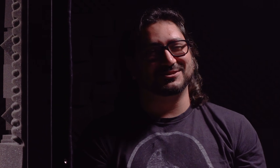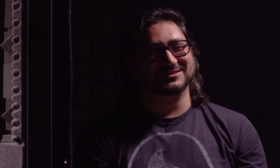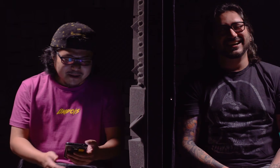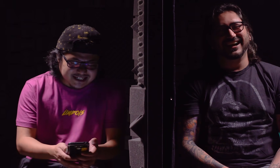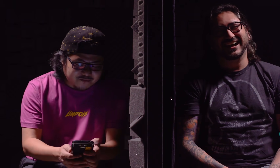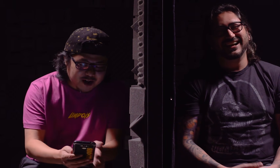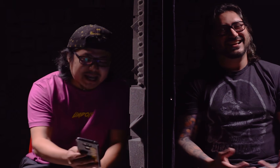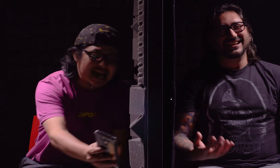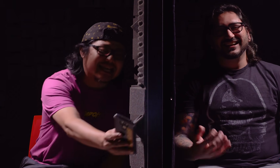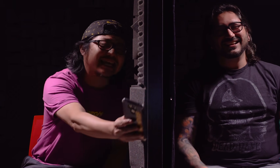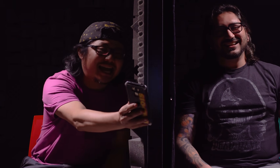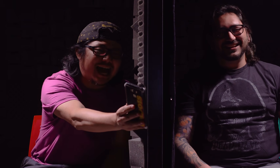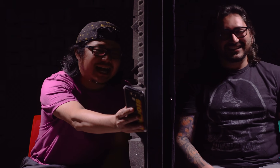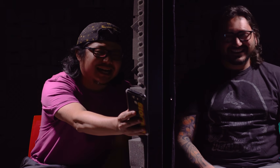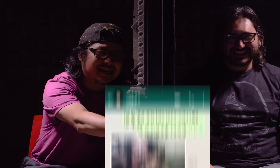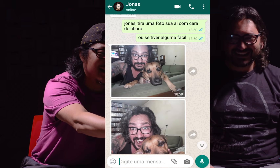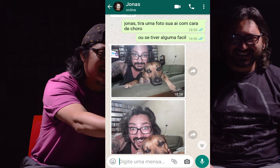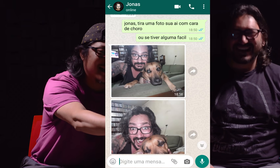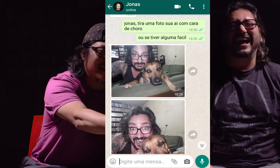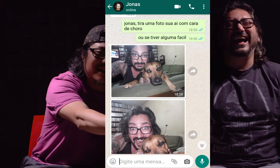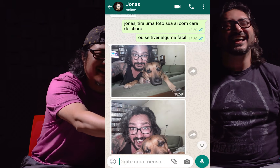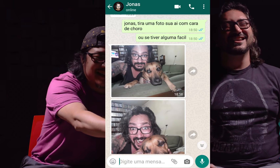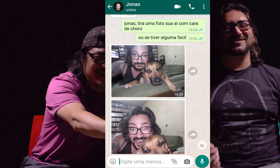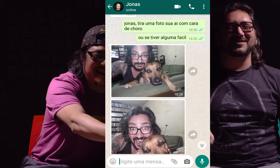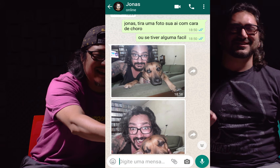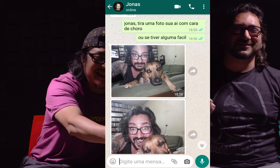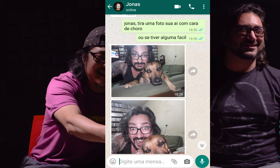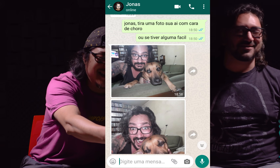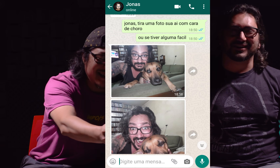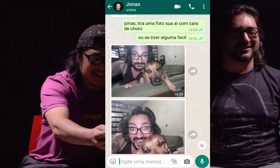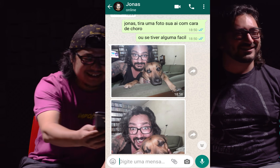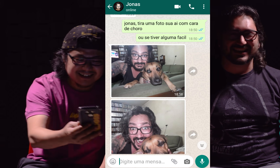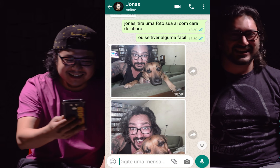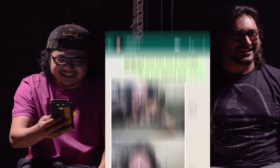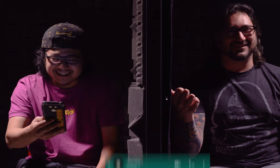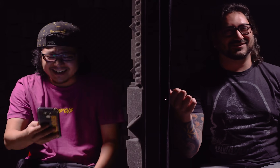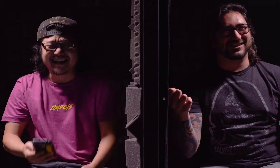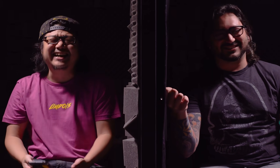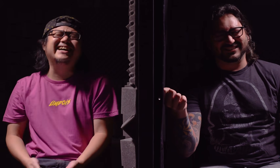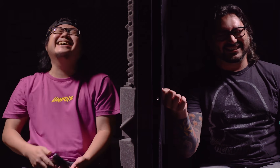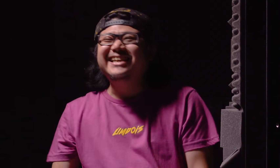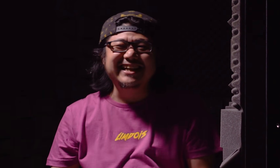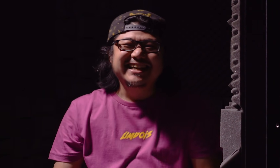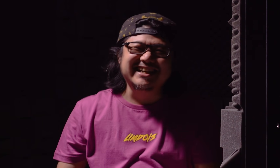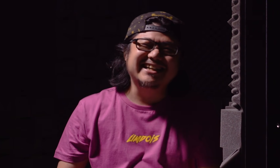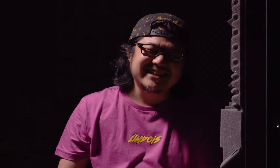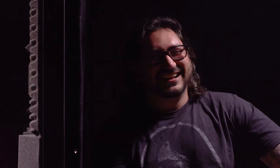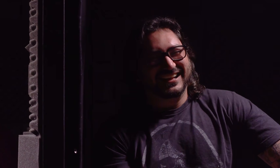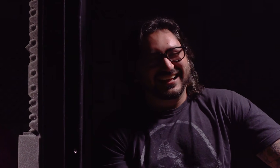com o cachorro. Mas que foto é essa aqui, cara? E foi mais difícil, que meu cachorro não queria tirar foto.